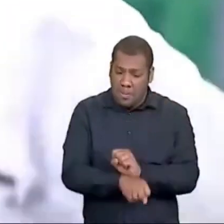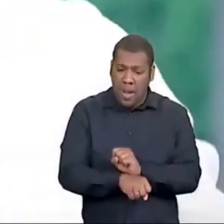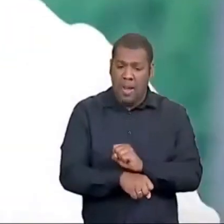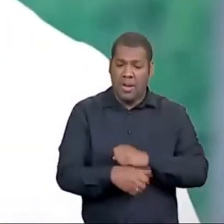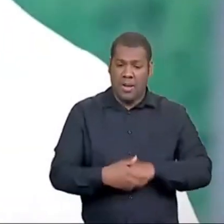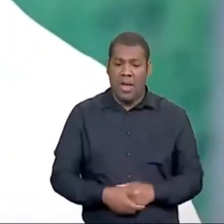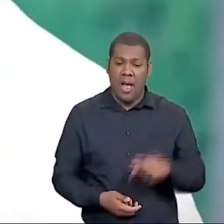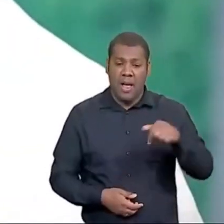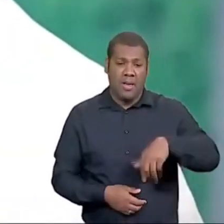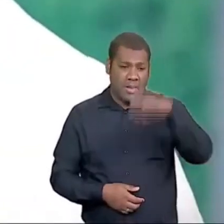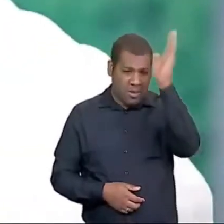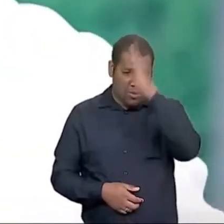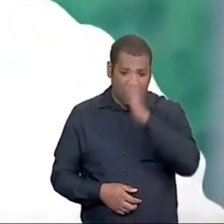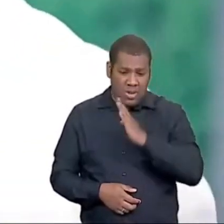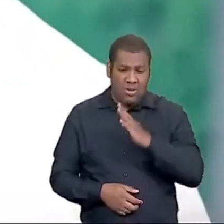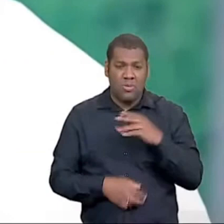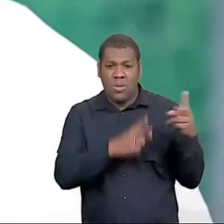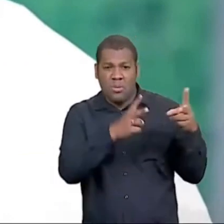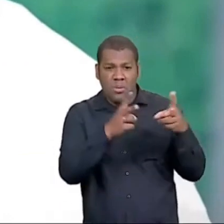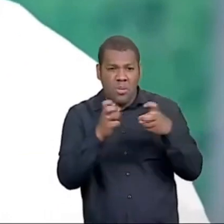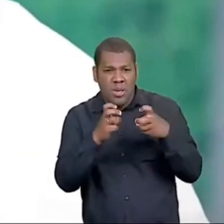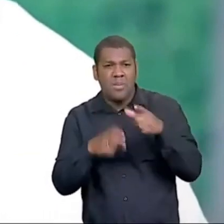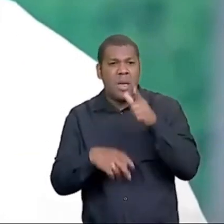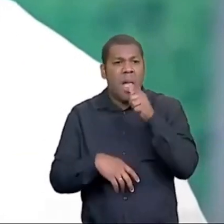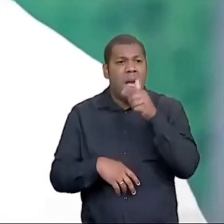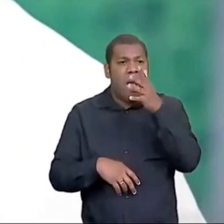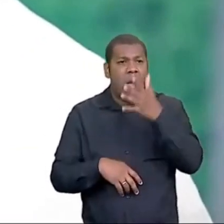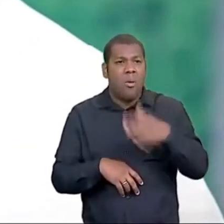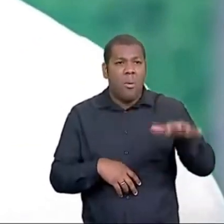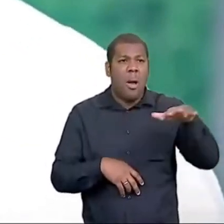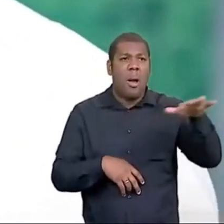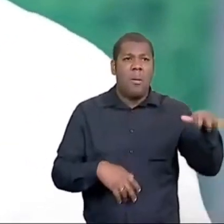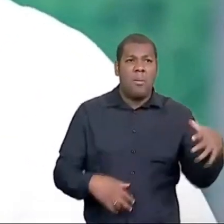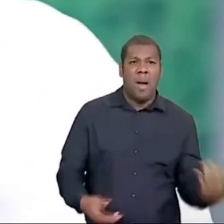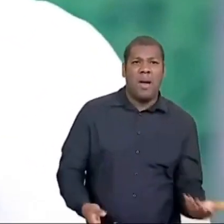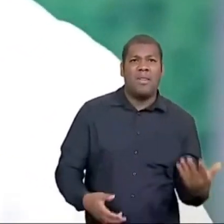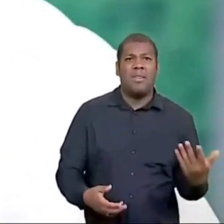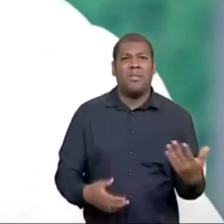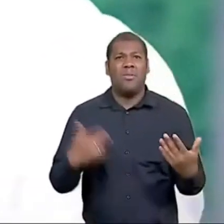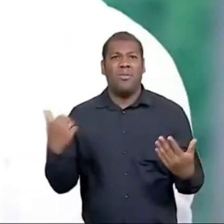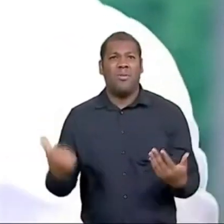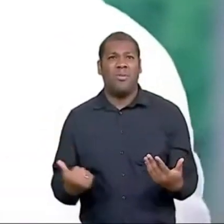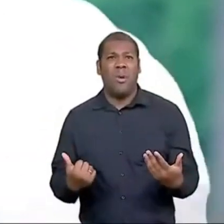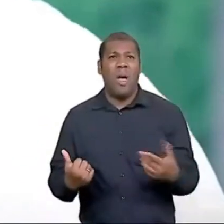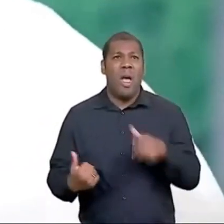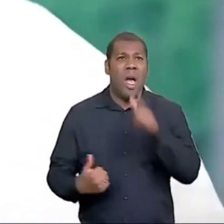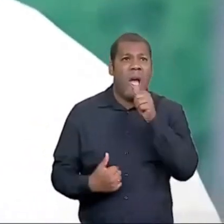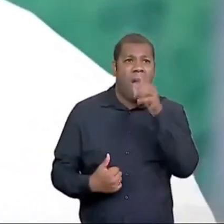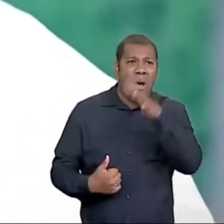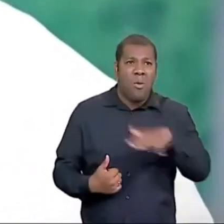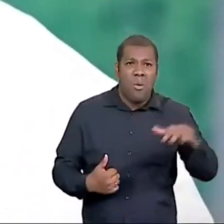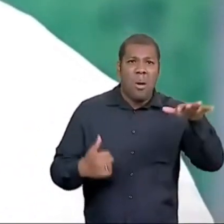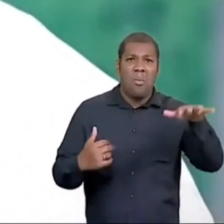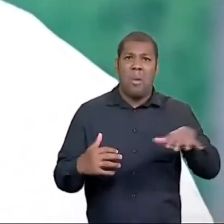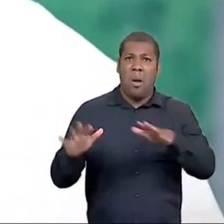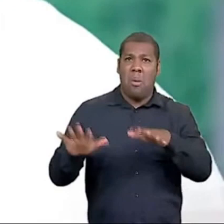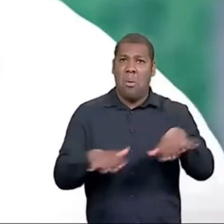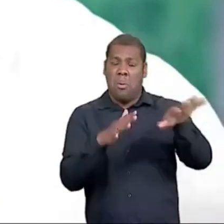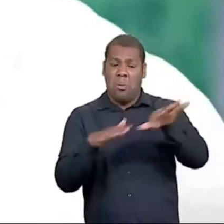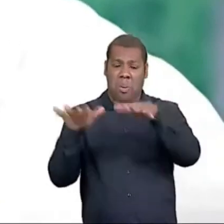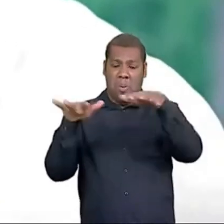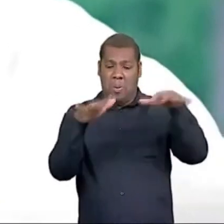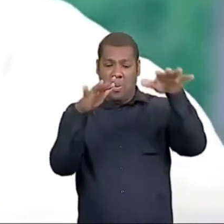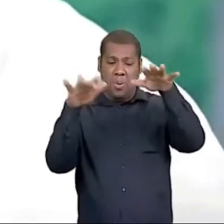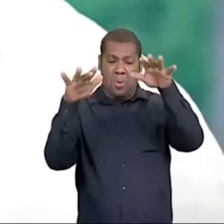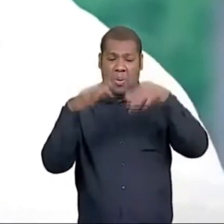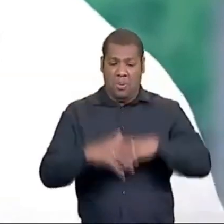mar avançar nas praias de Boa Viagem, Recife, Olinda. Essas chuvas horrorosas, né? Não, é isso, chuva, furacão, que a gente não tinha experiência aqui no Brasil. Uhum.